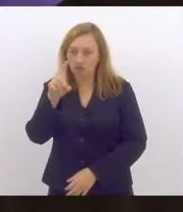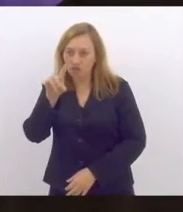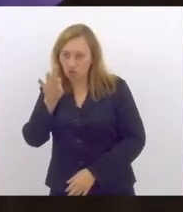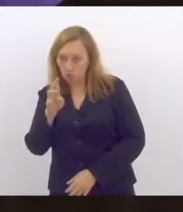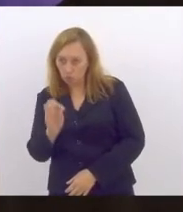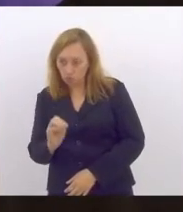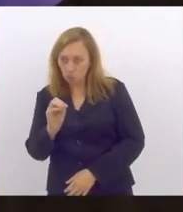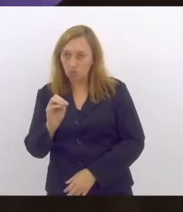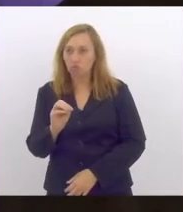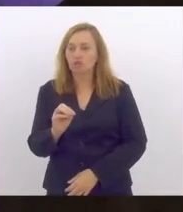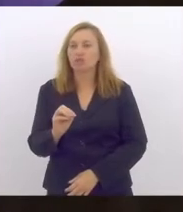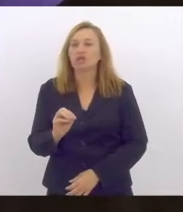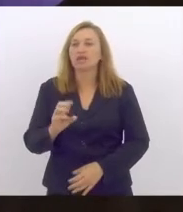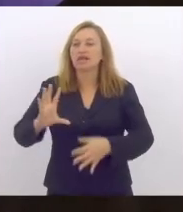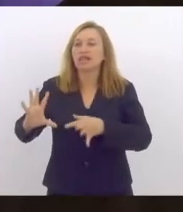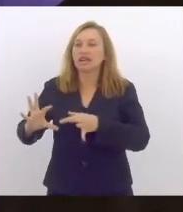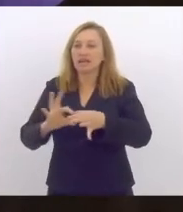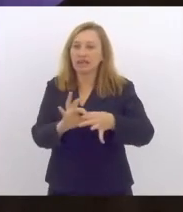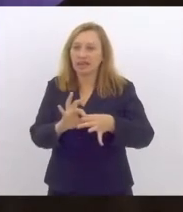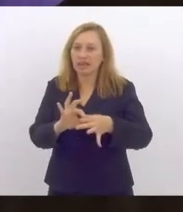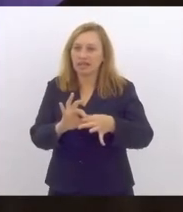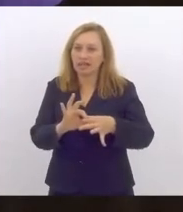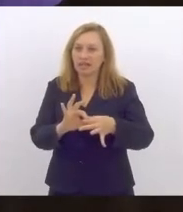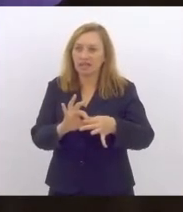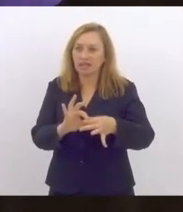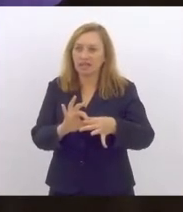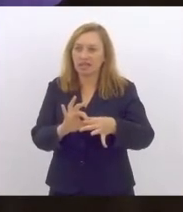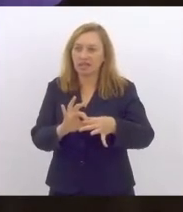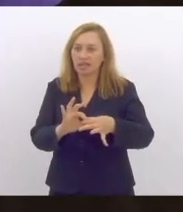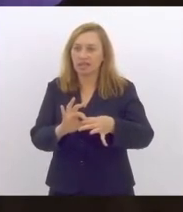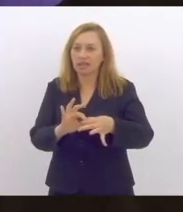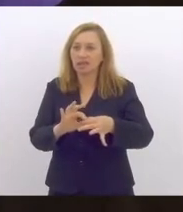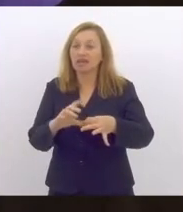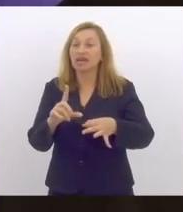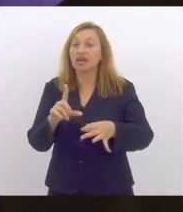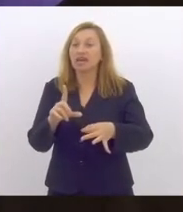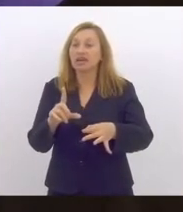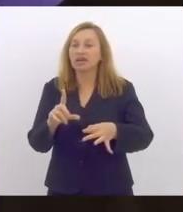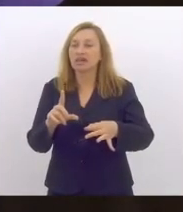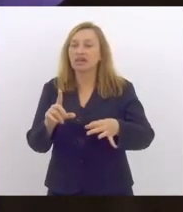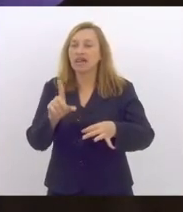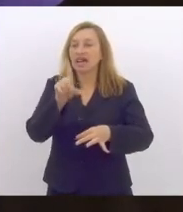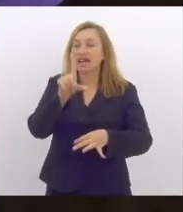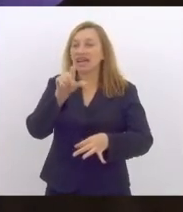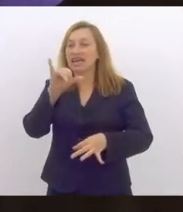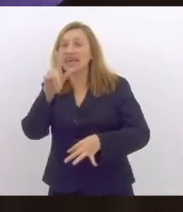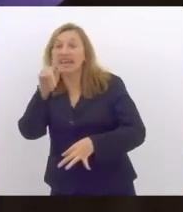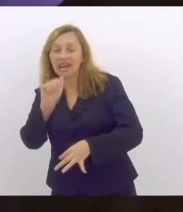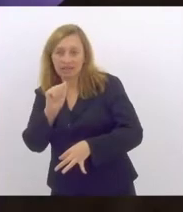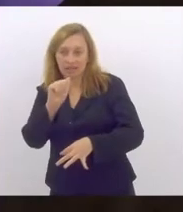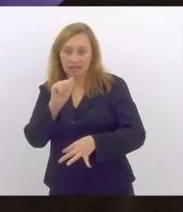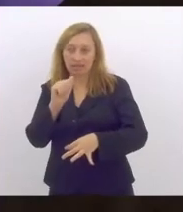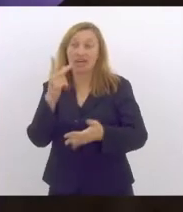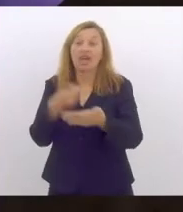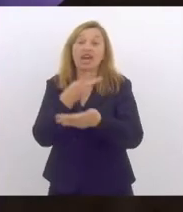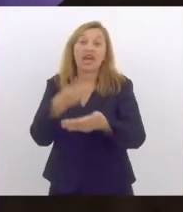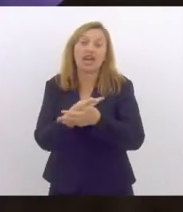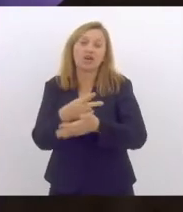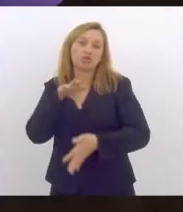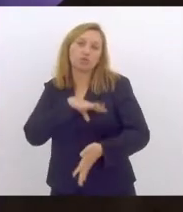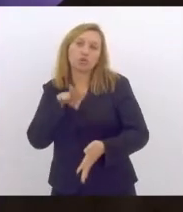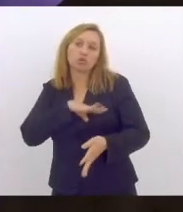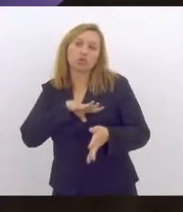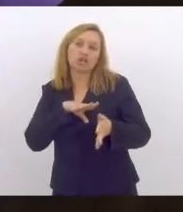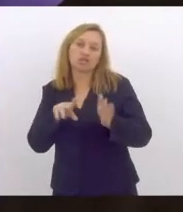ponte que ligará, não é que ligará, é que liga, aqui está um erro de redação,